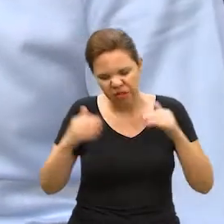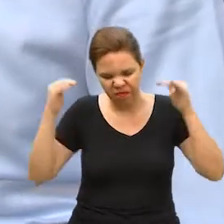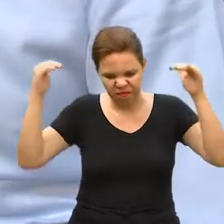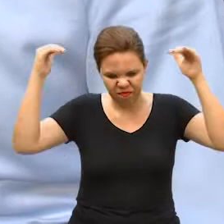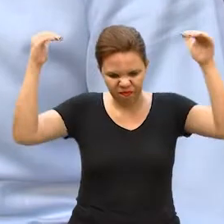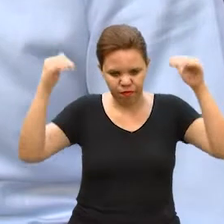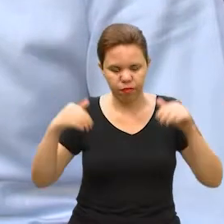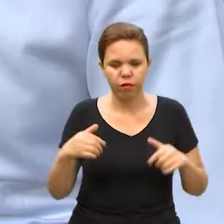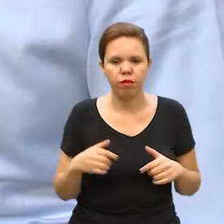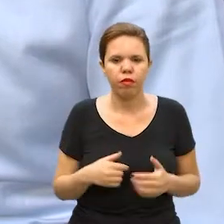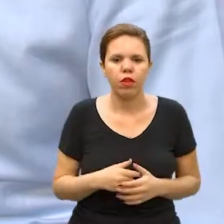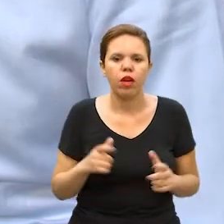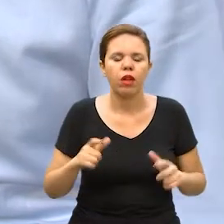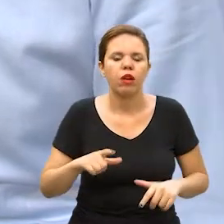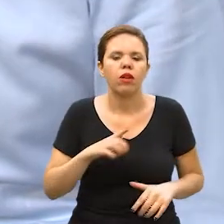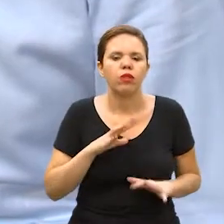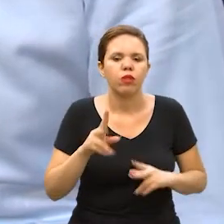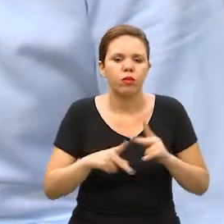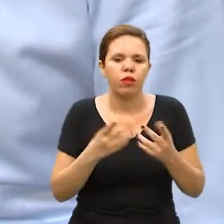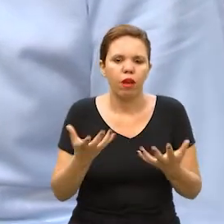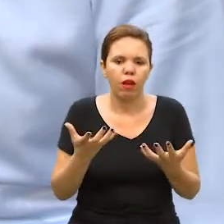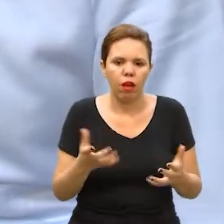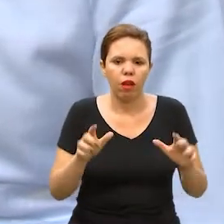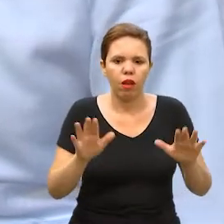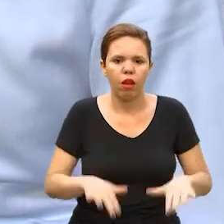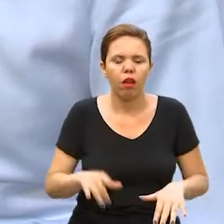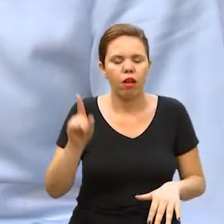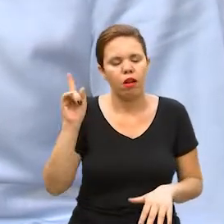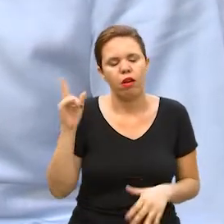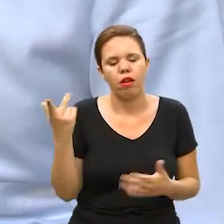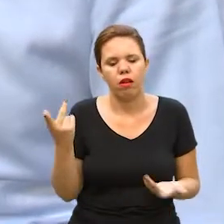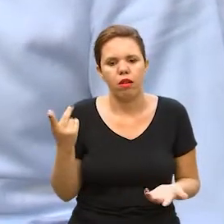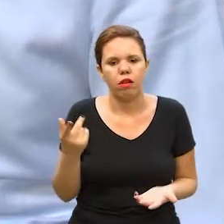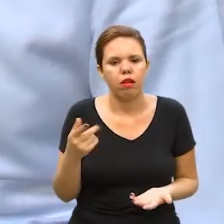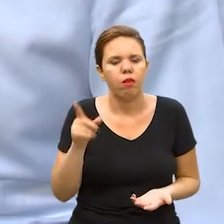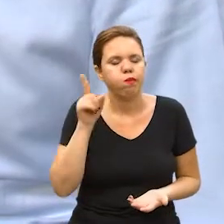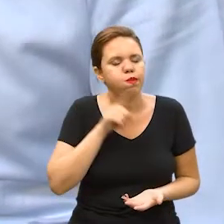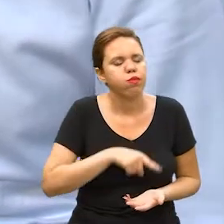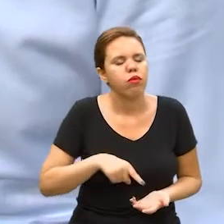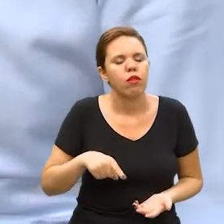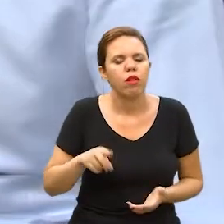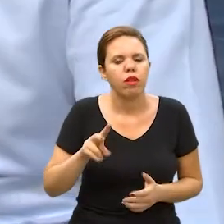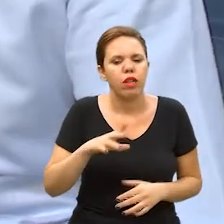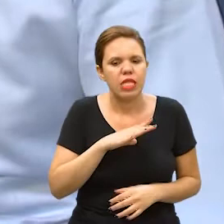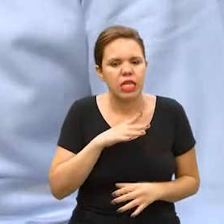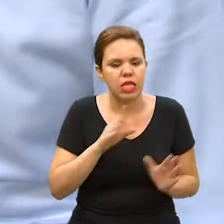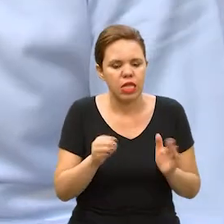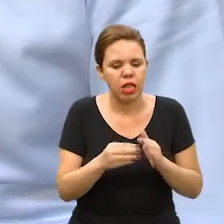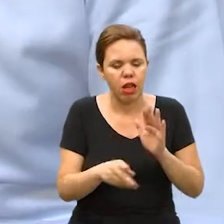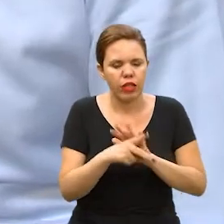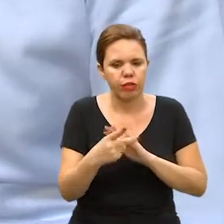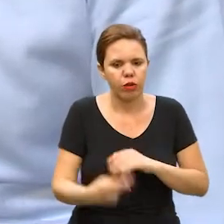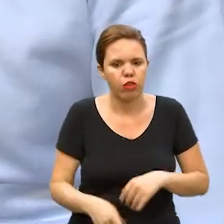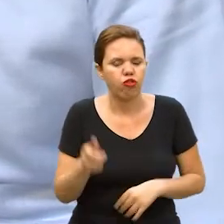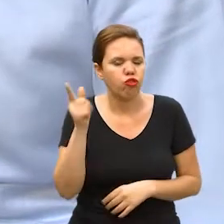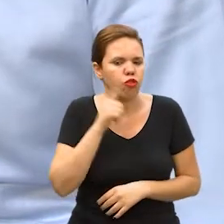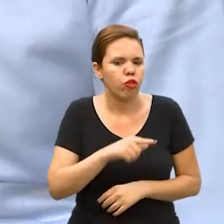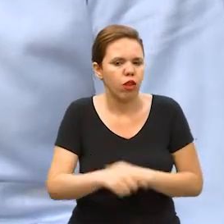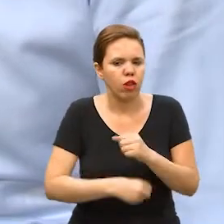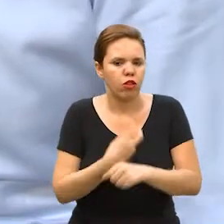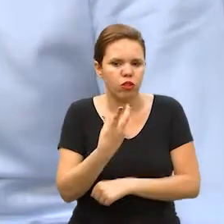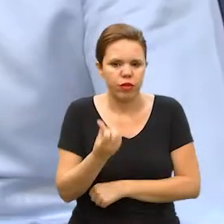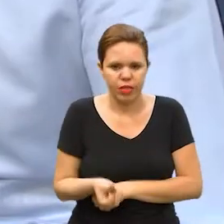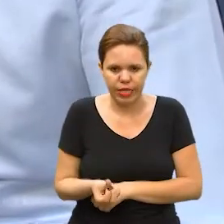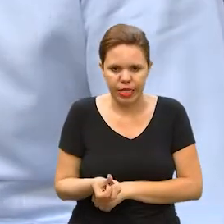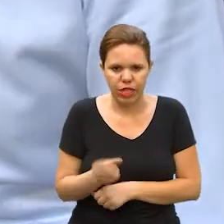Você está lá no Vale do Silício, todo mundo quer estar lá e a gente conseguiu. Em 2016 a gente fez